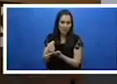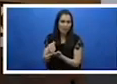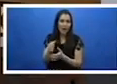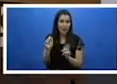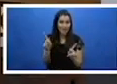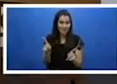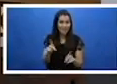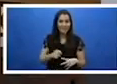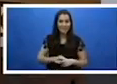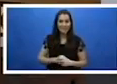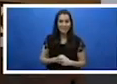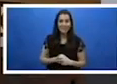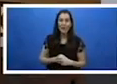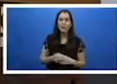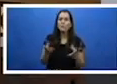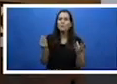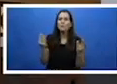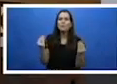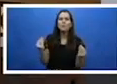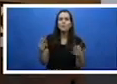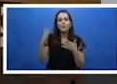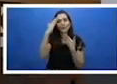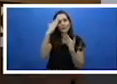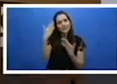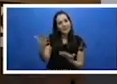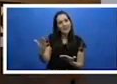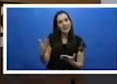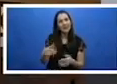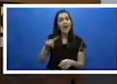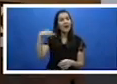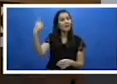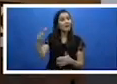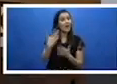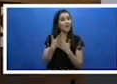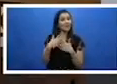ok? Muito obrigada, até a próxima aula. Tchau!